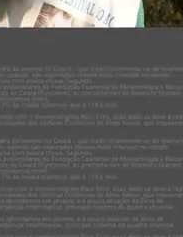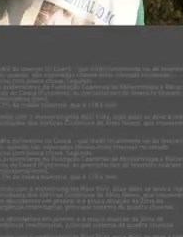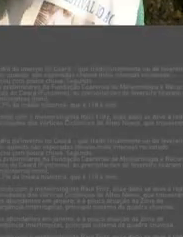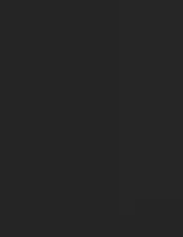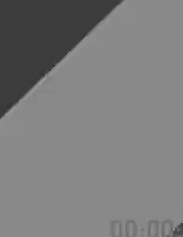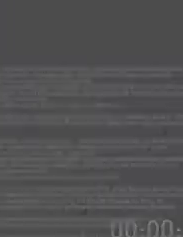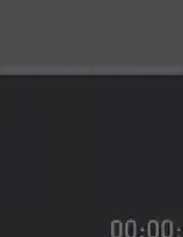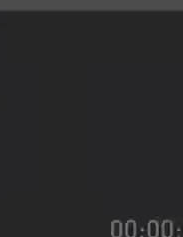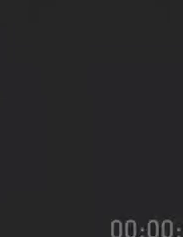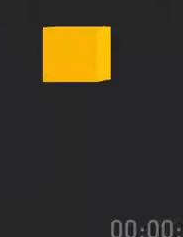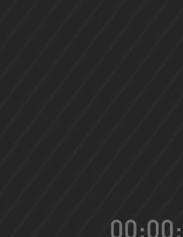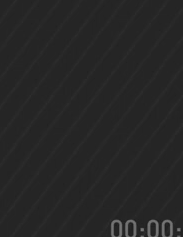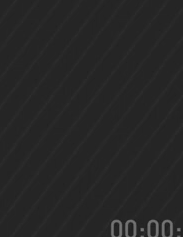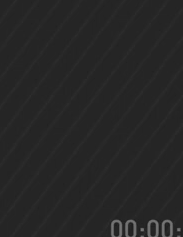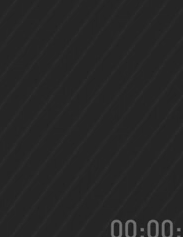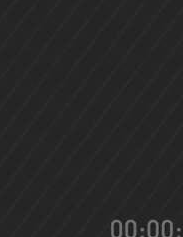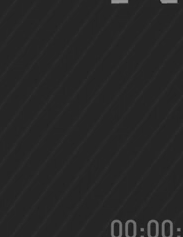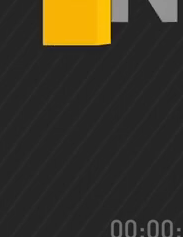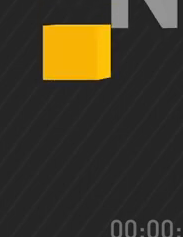ae